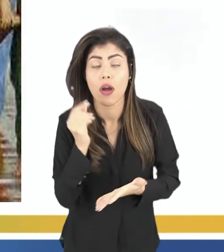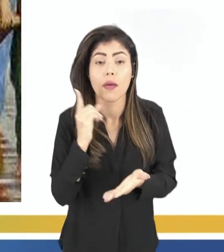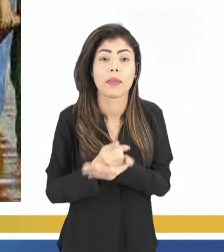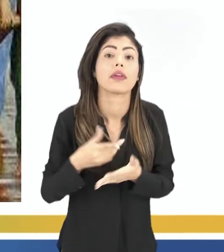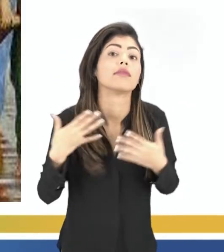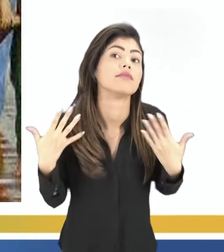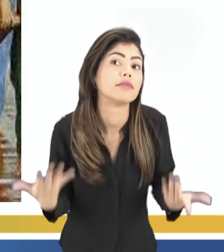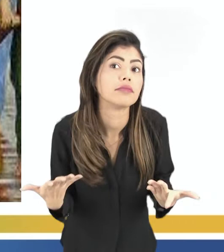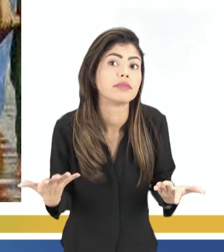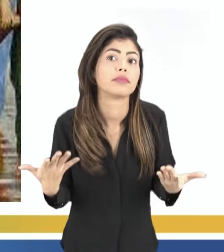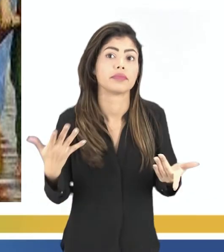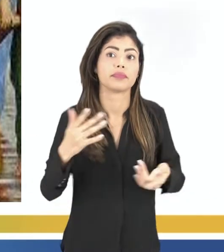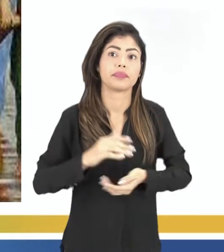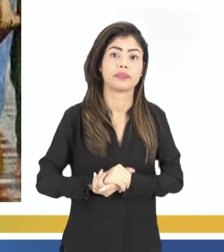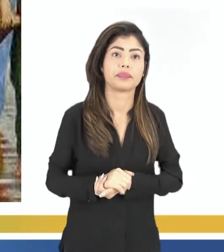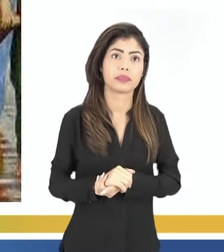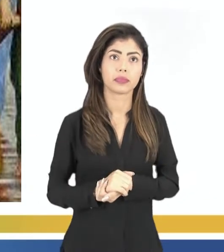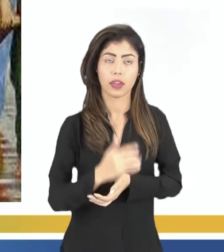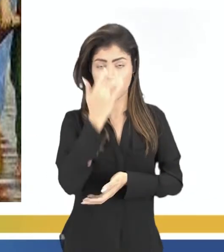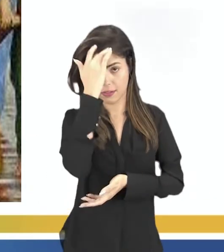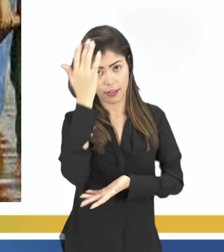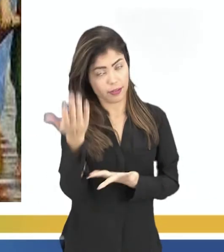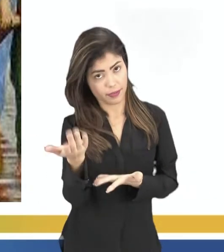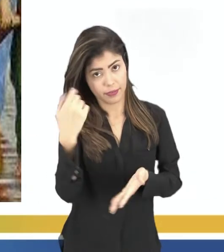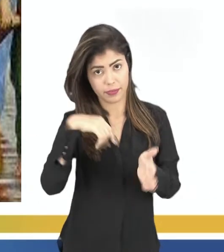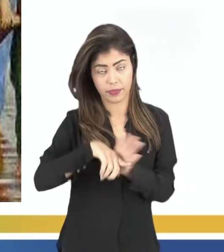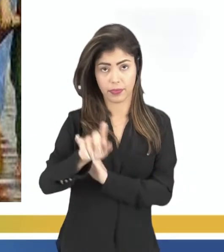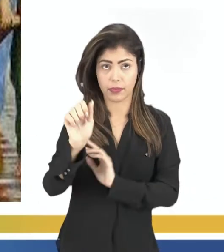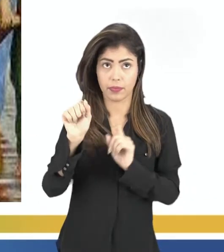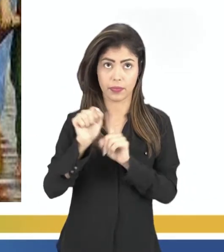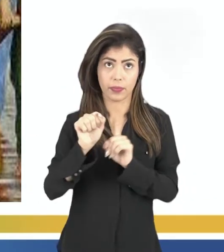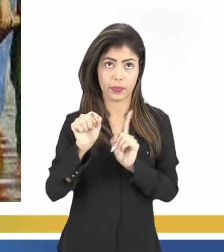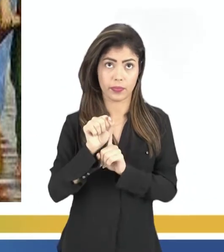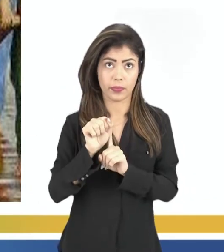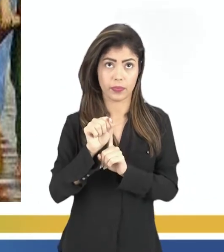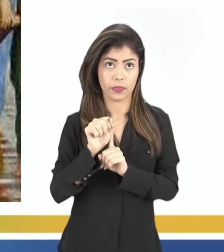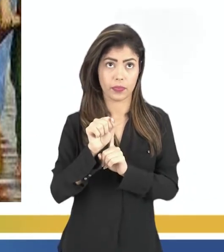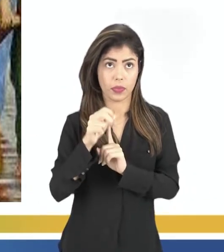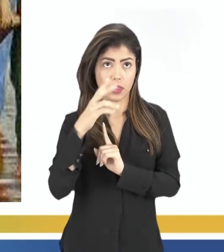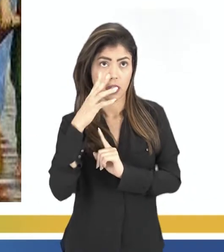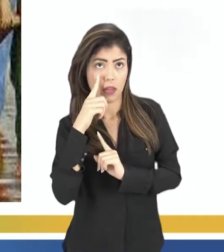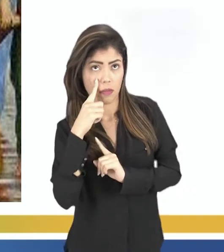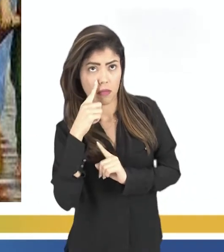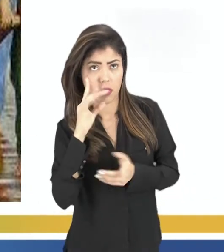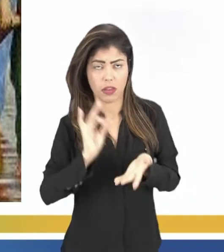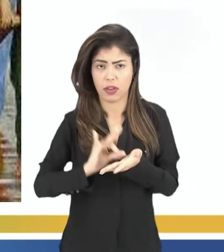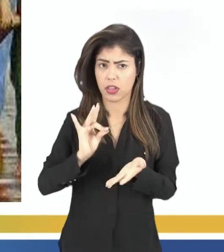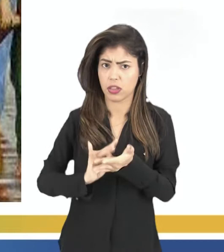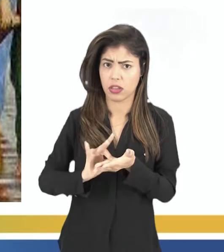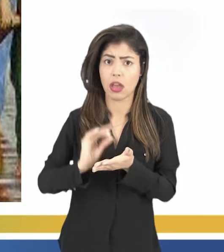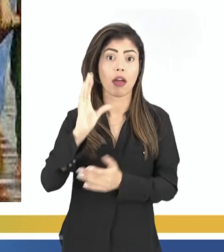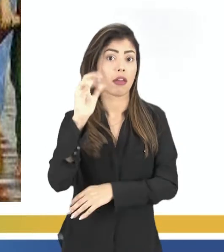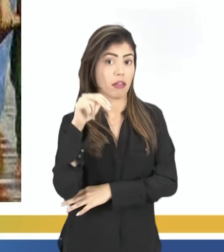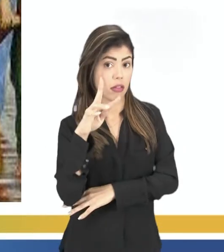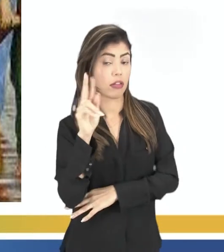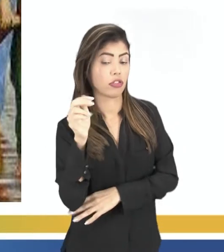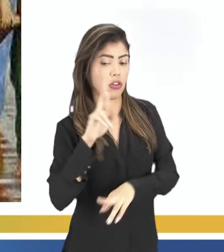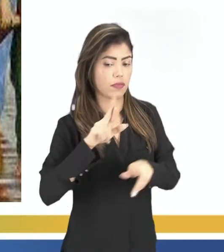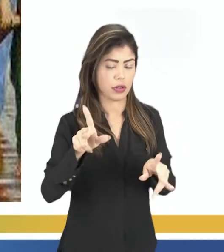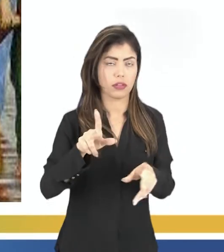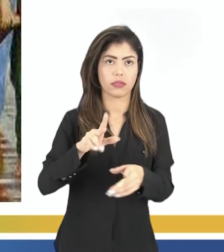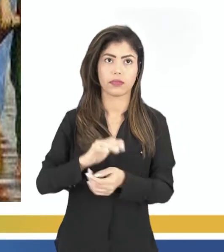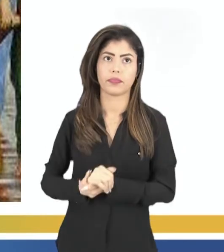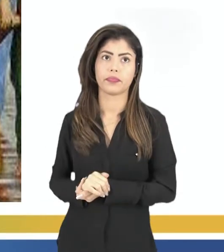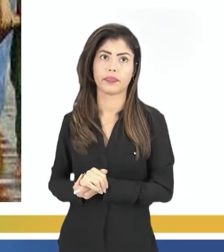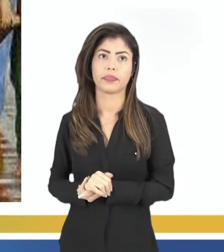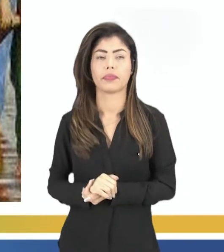a. Muito fácil essa questão. A suspensão do juízo como reveladora da verdade? Não, isso é Kant. Kant já é